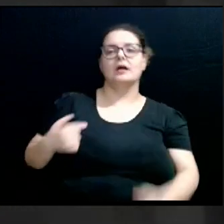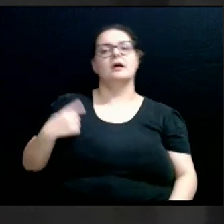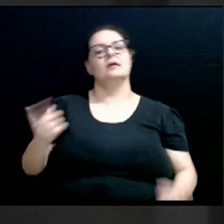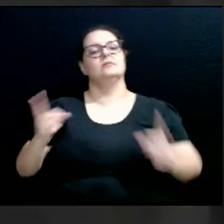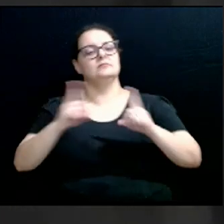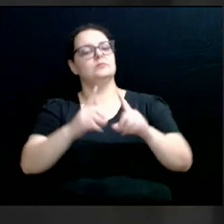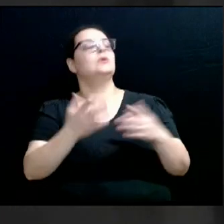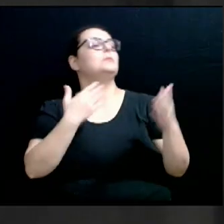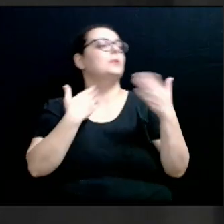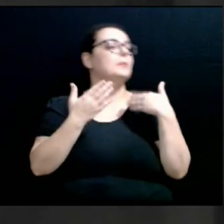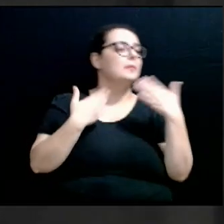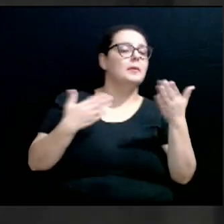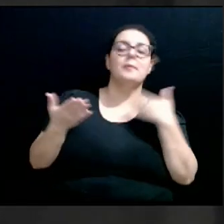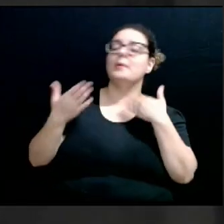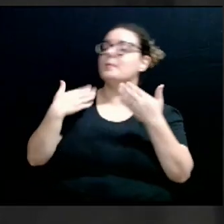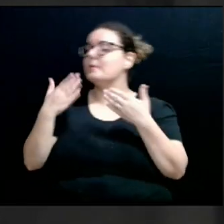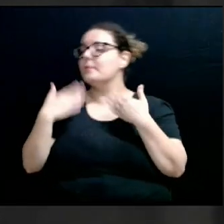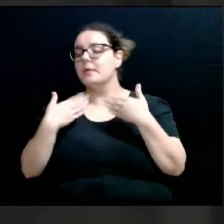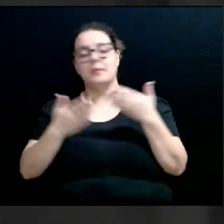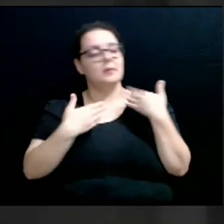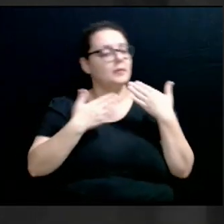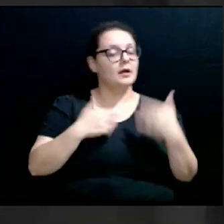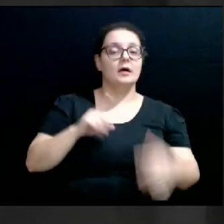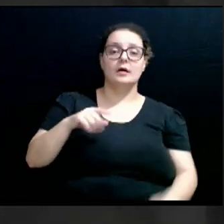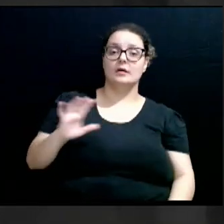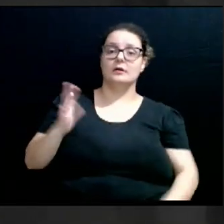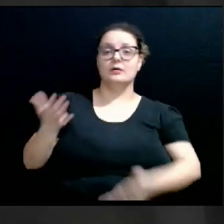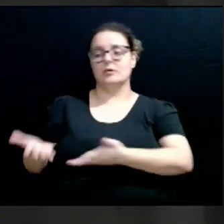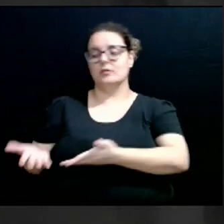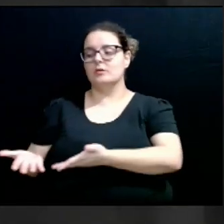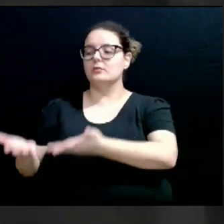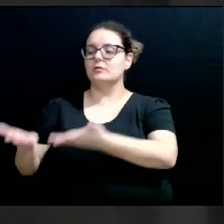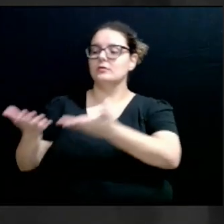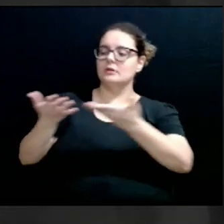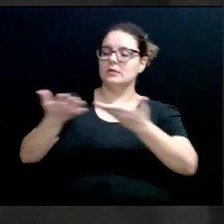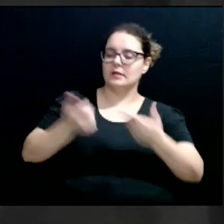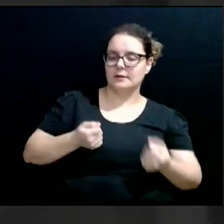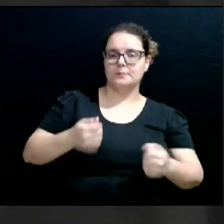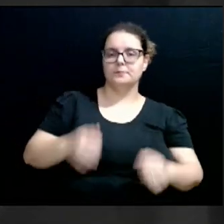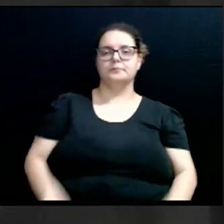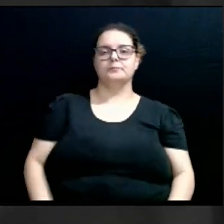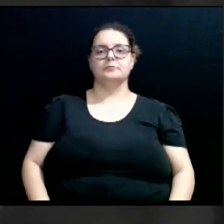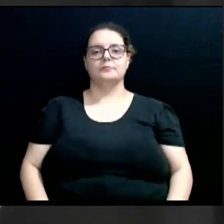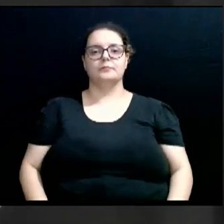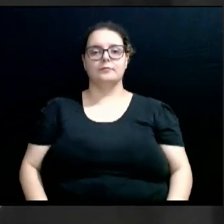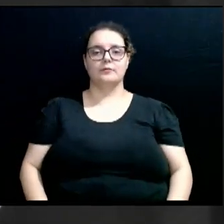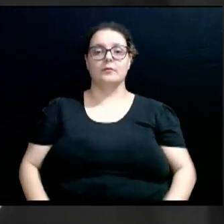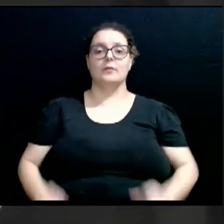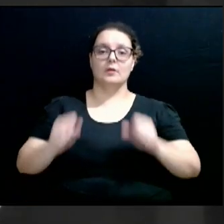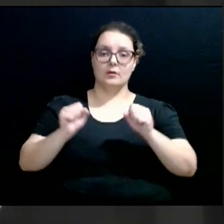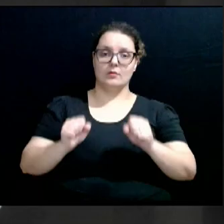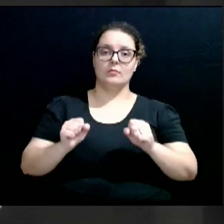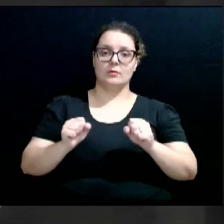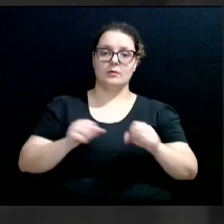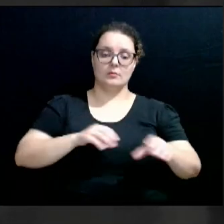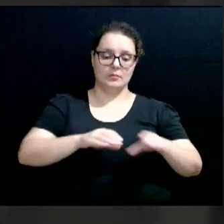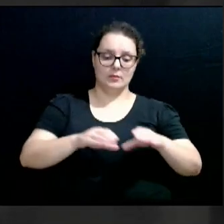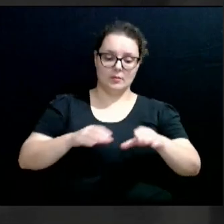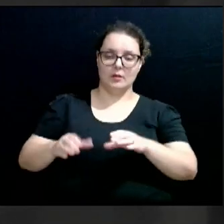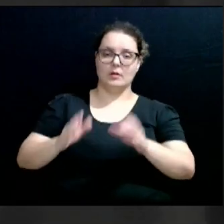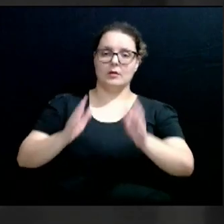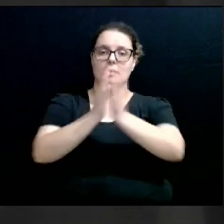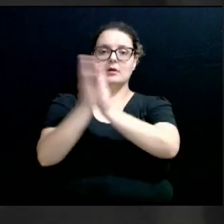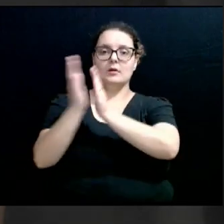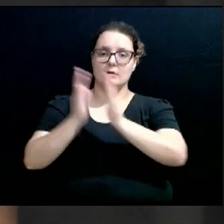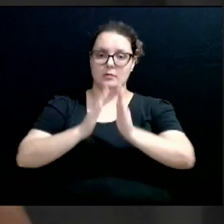foi onde aconteceu o convite para que eu pudesse vir para a coordenadoria de bibliotecas. E